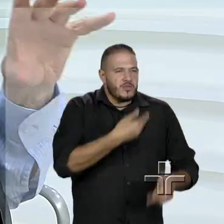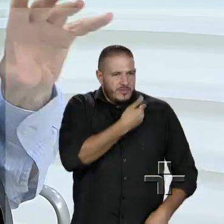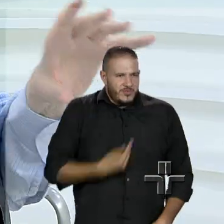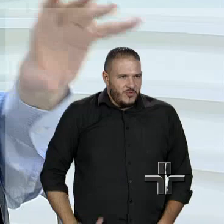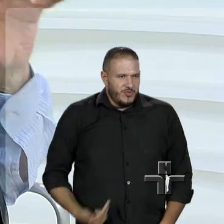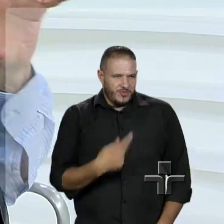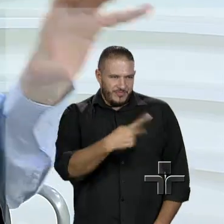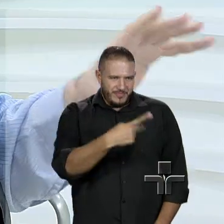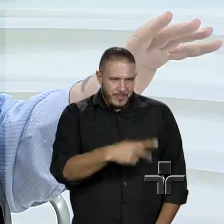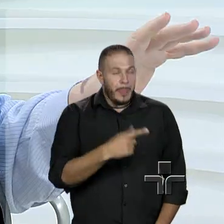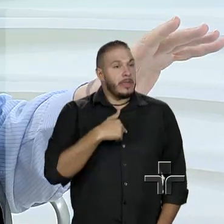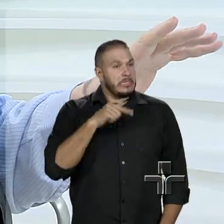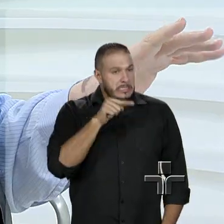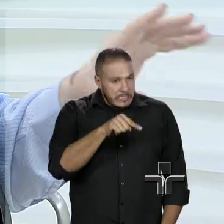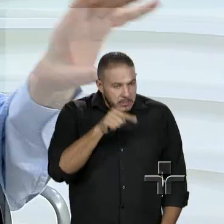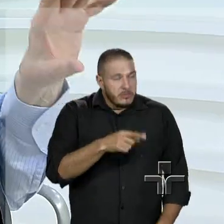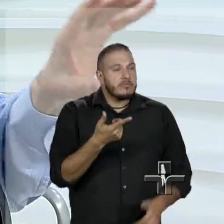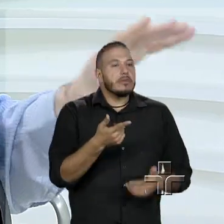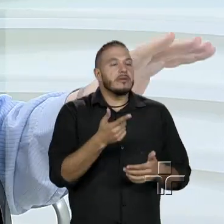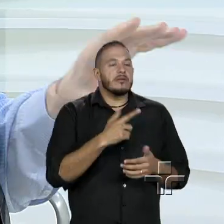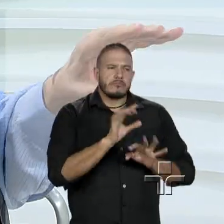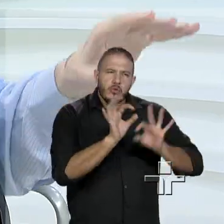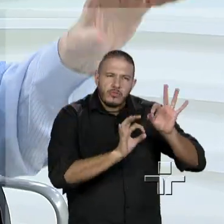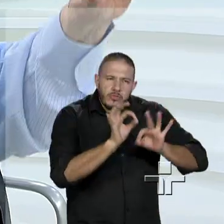que construía